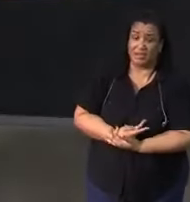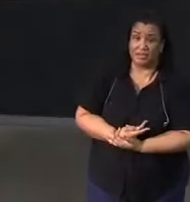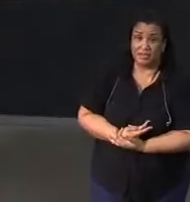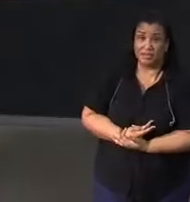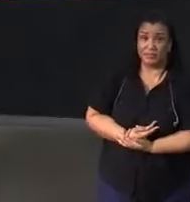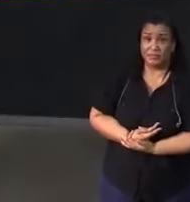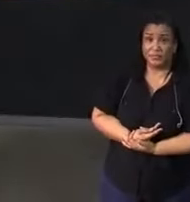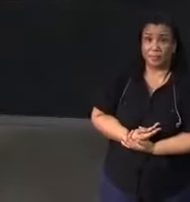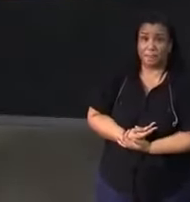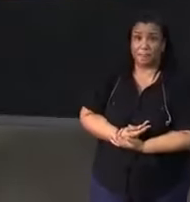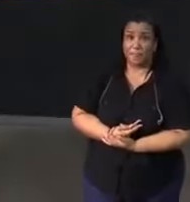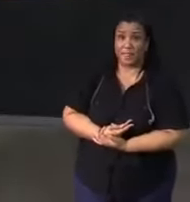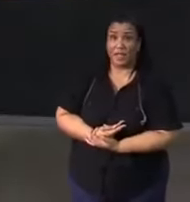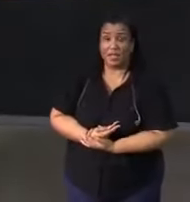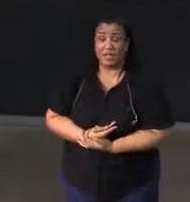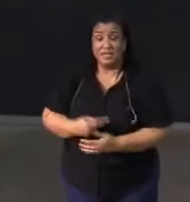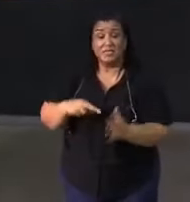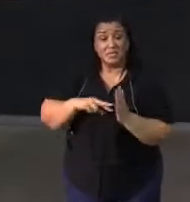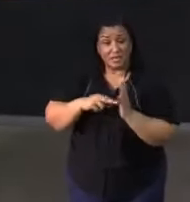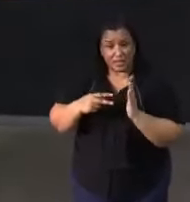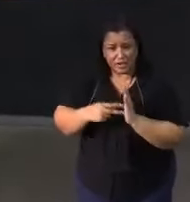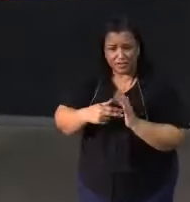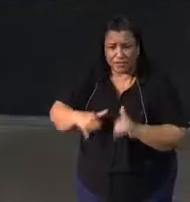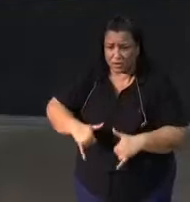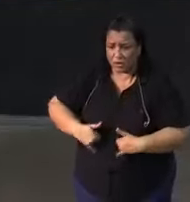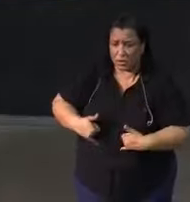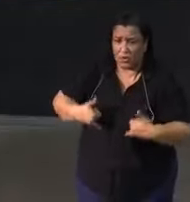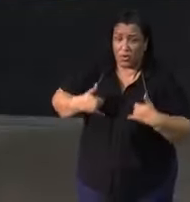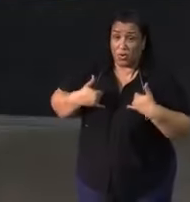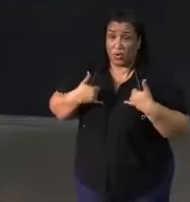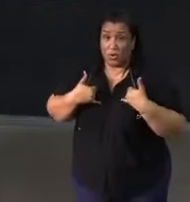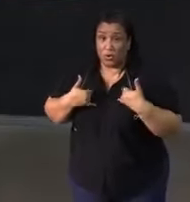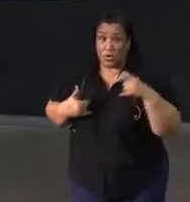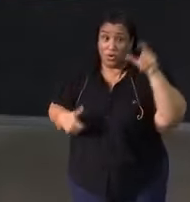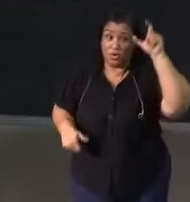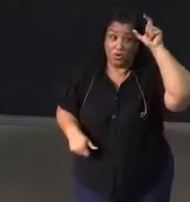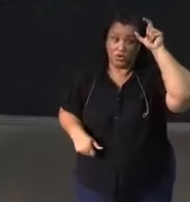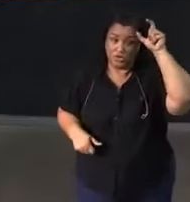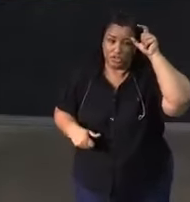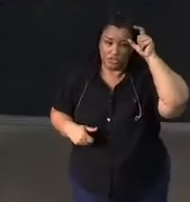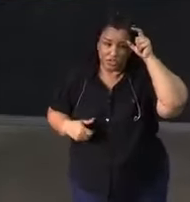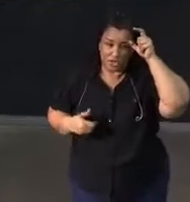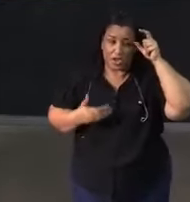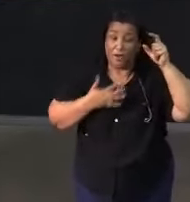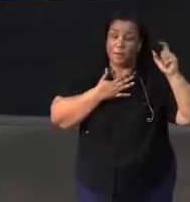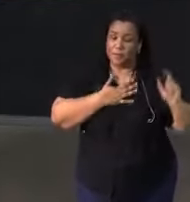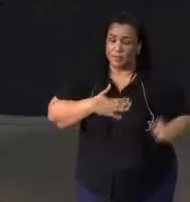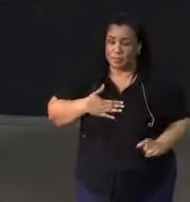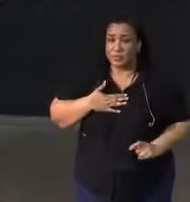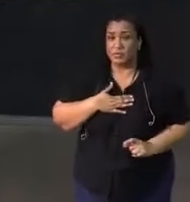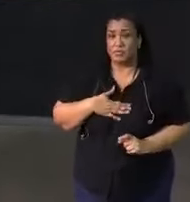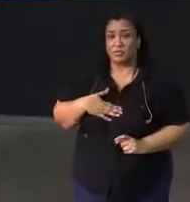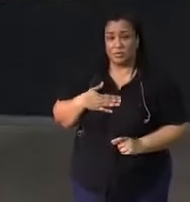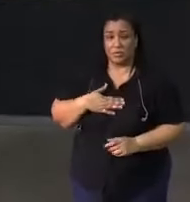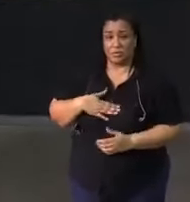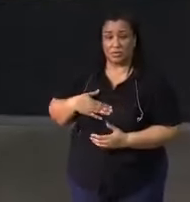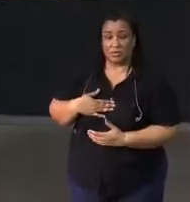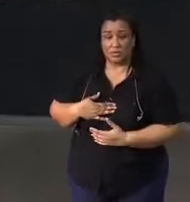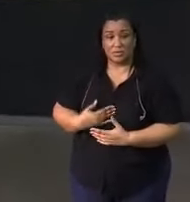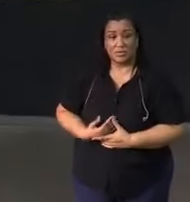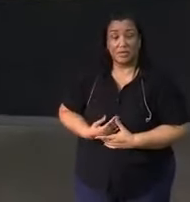não deixa de ser uma arrogância. Então o diálogo acabou. E eu estava vendo uns